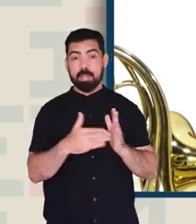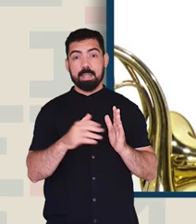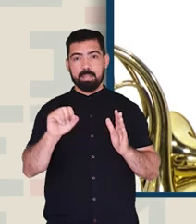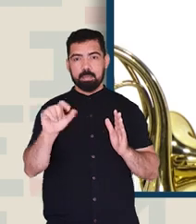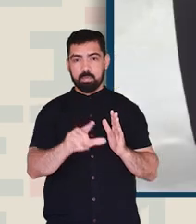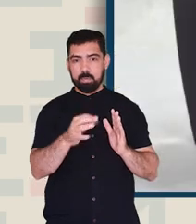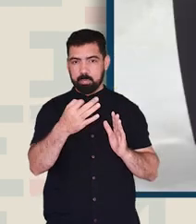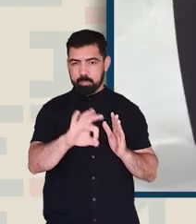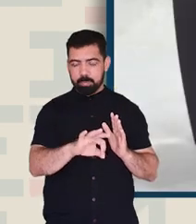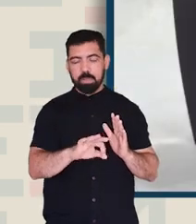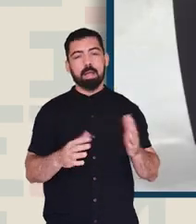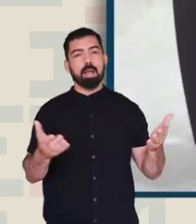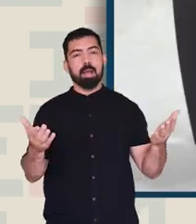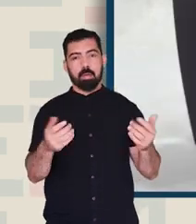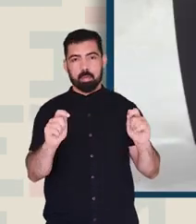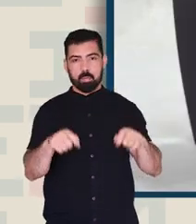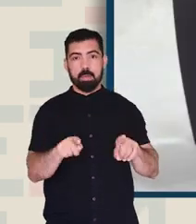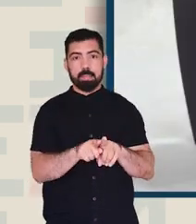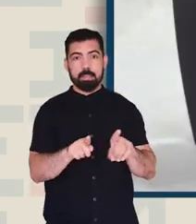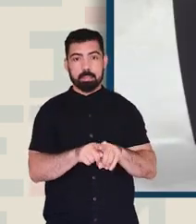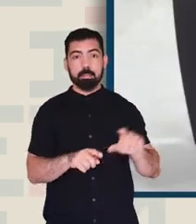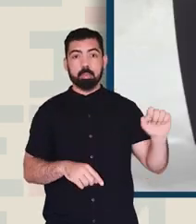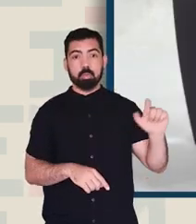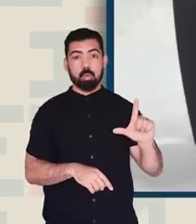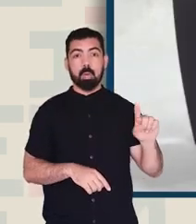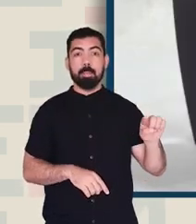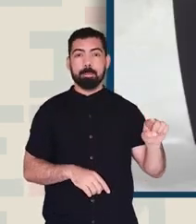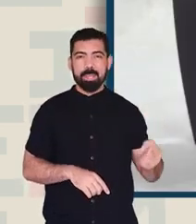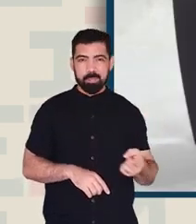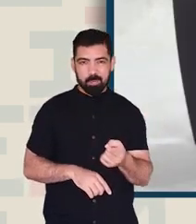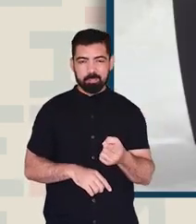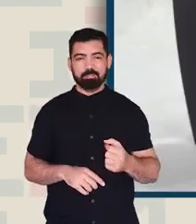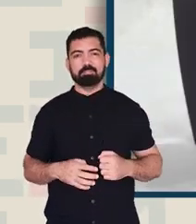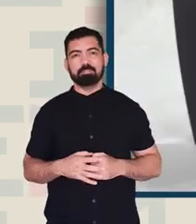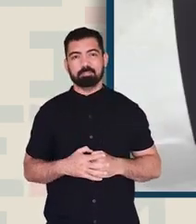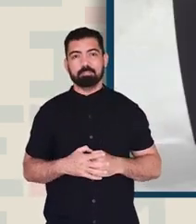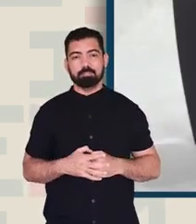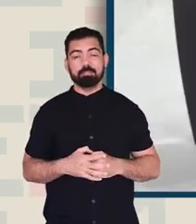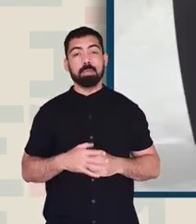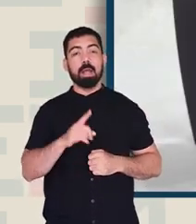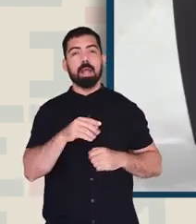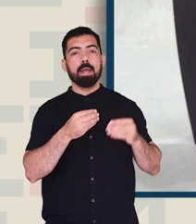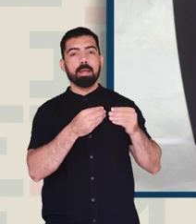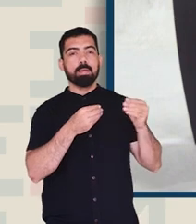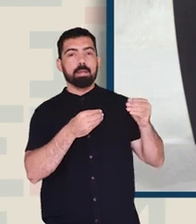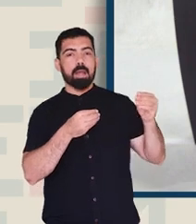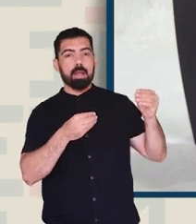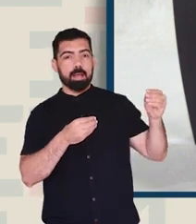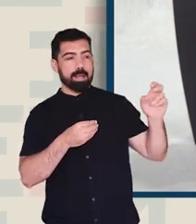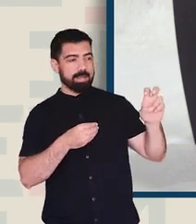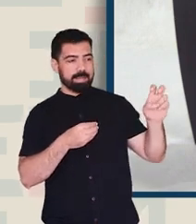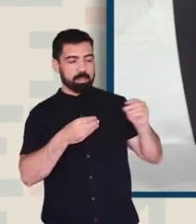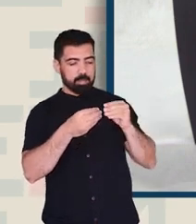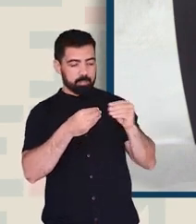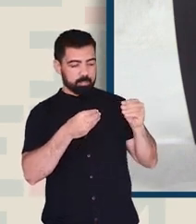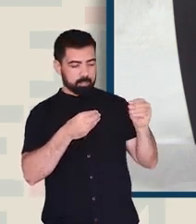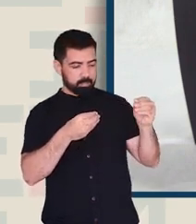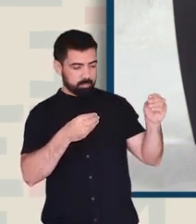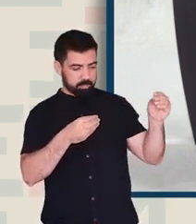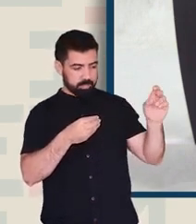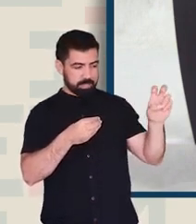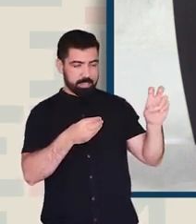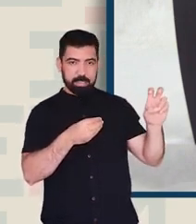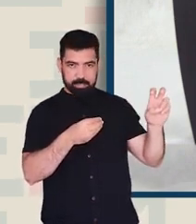Aqui foi até a nota Sol. Agora eu posso tocar a nota Sol bemol. E aí eu vou para a quinta posição.